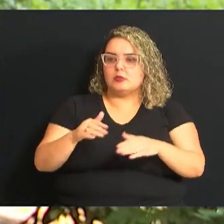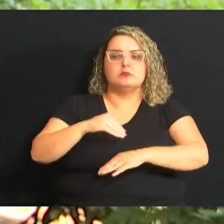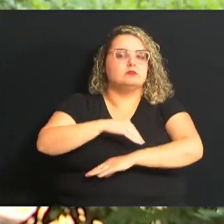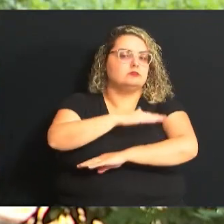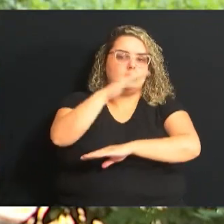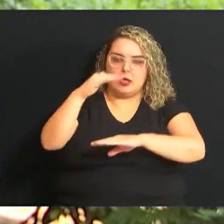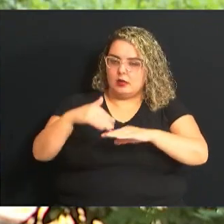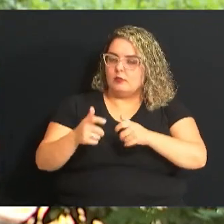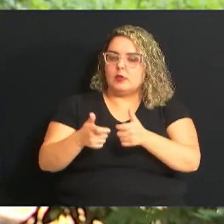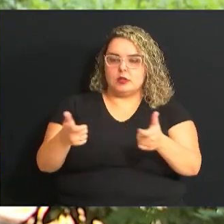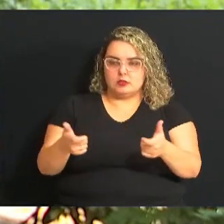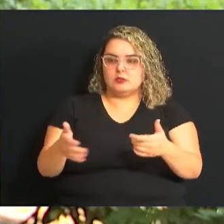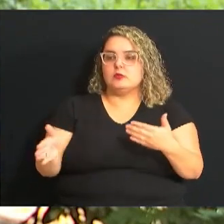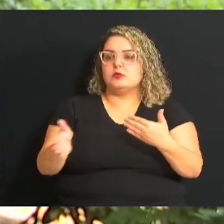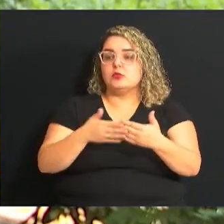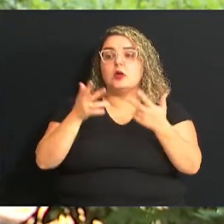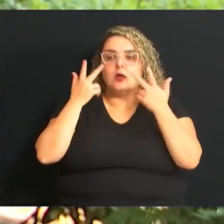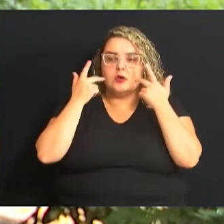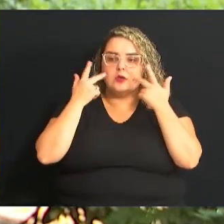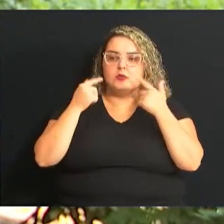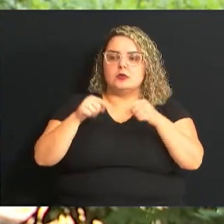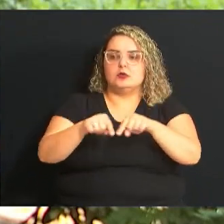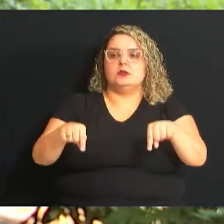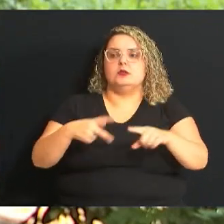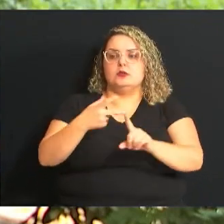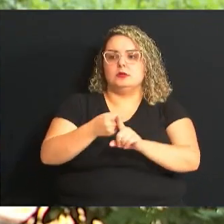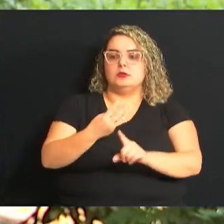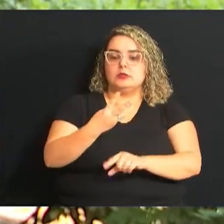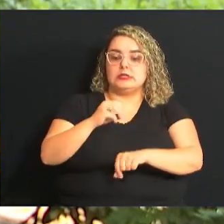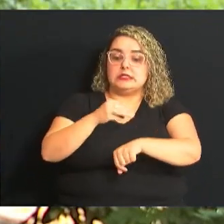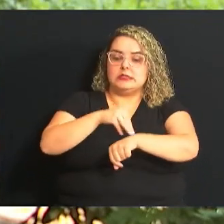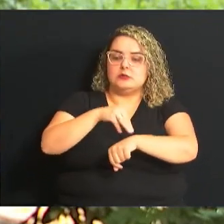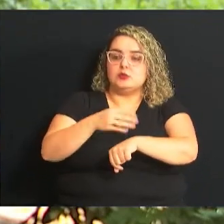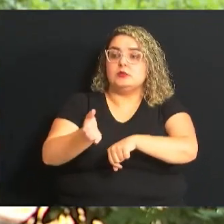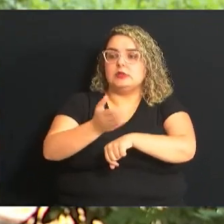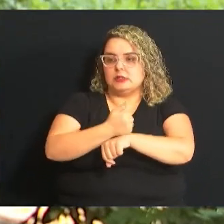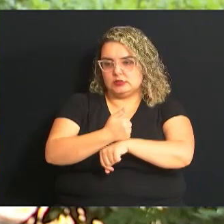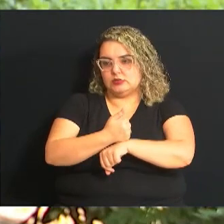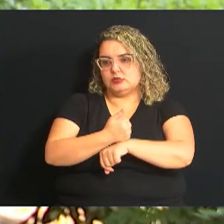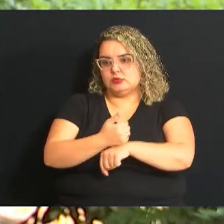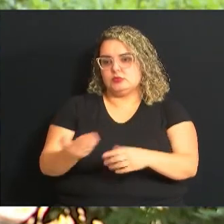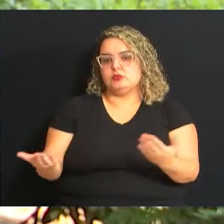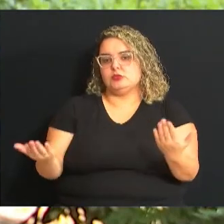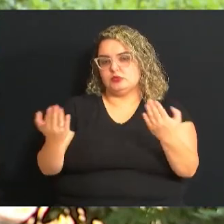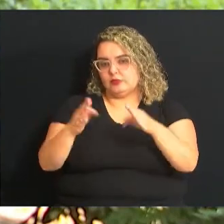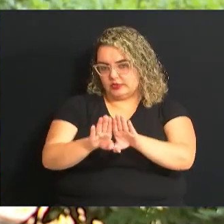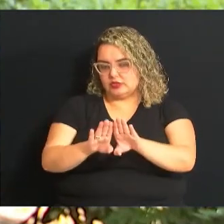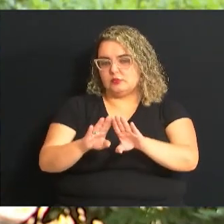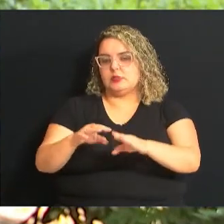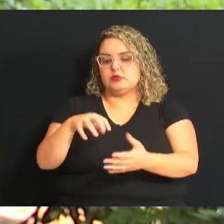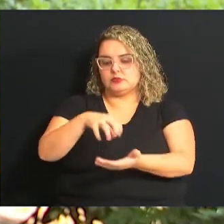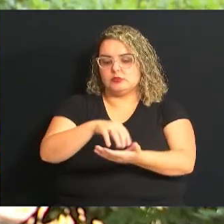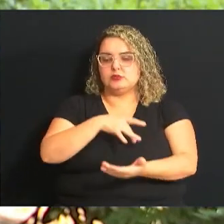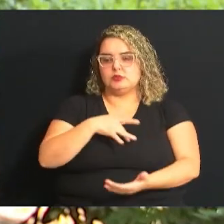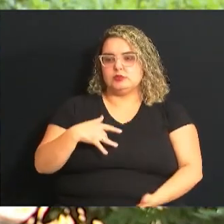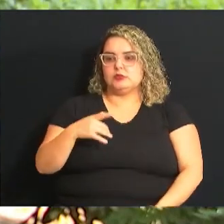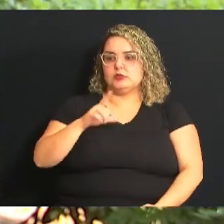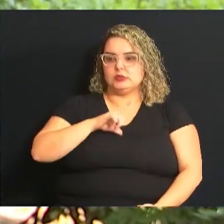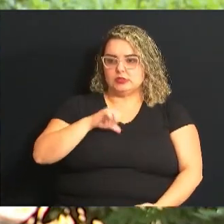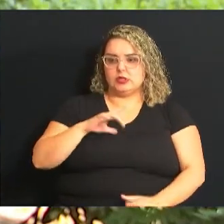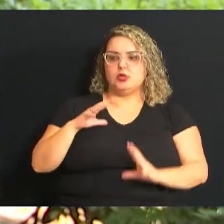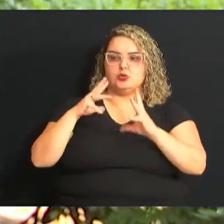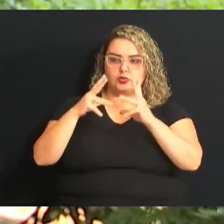tempo, fechando normalmente a sala de vacina 30 minutos antes do fechamento da unidade de saúde. A gente tem todos